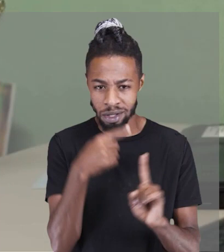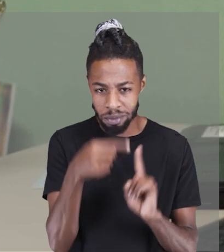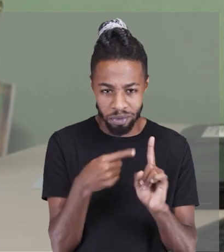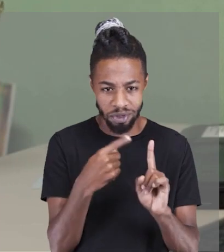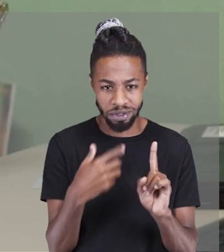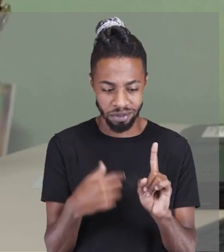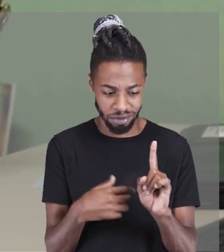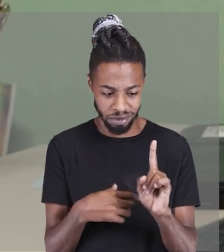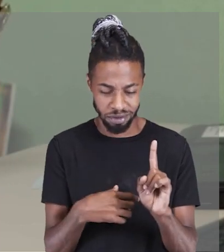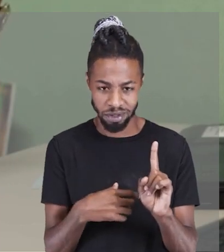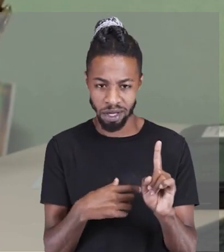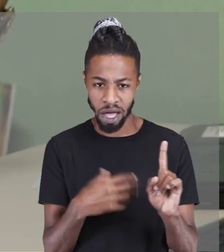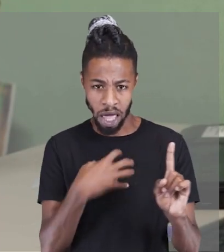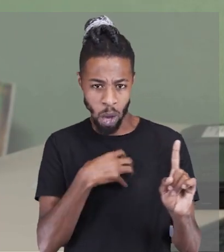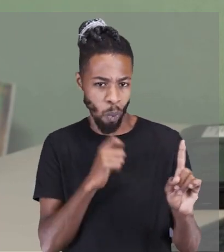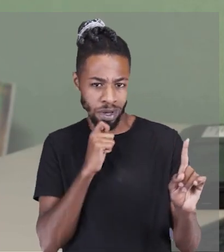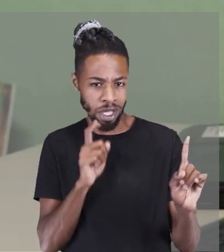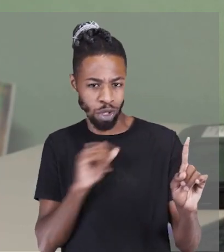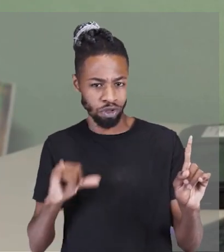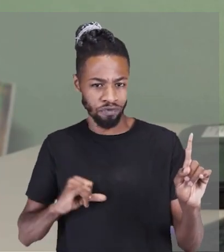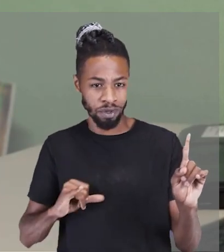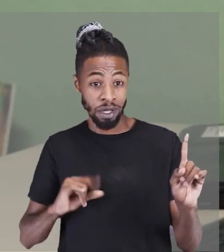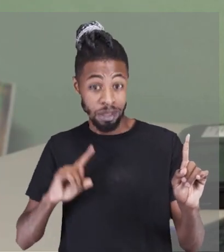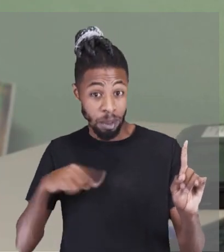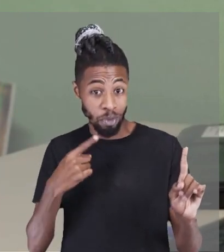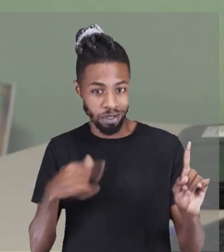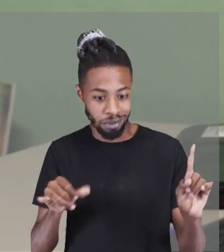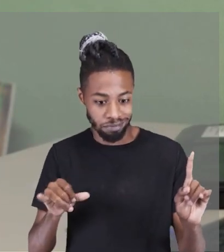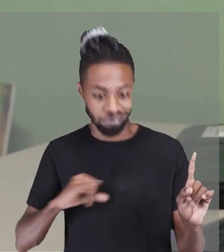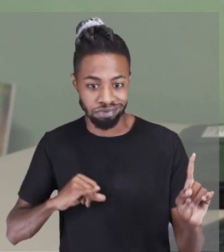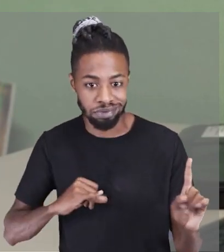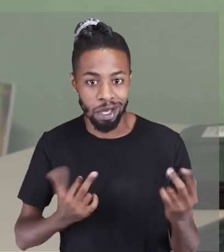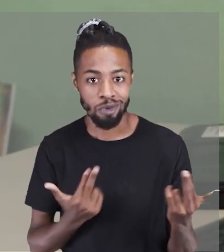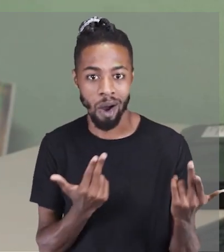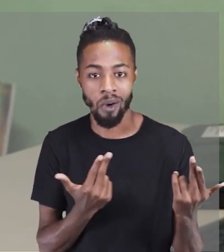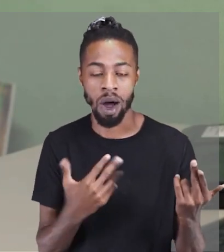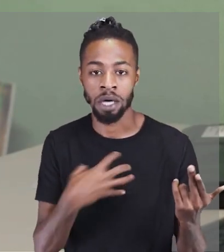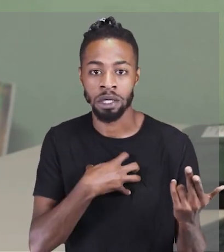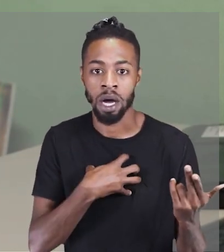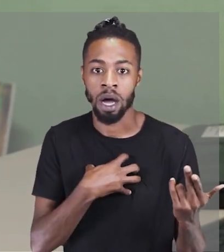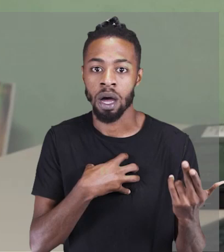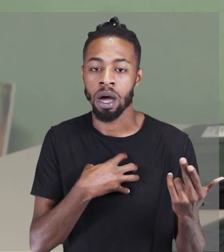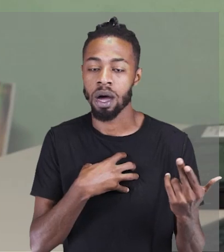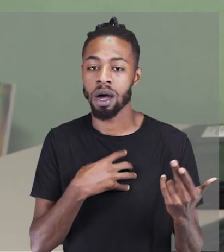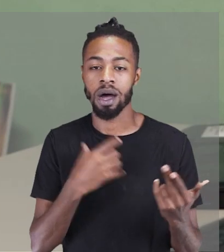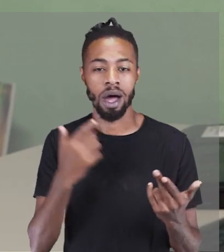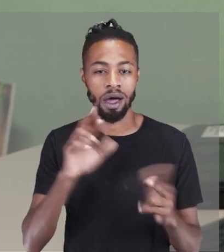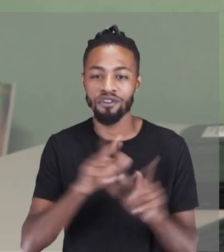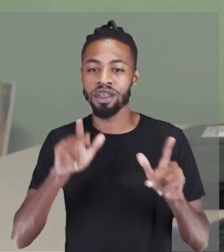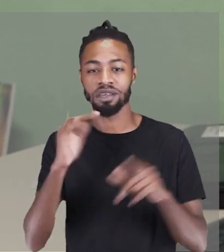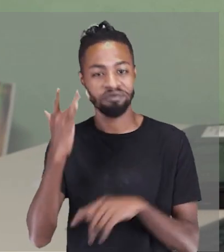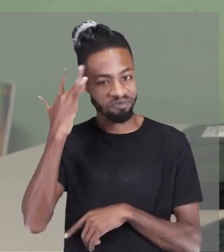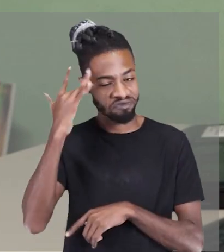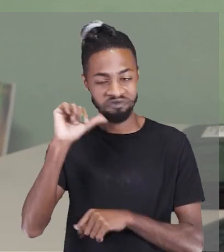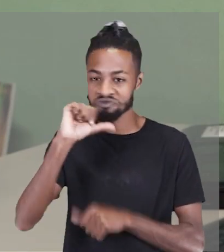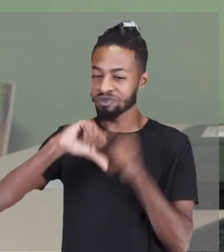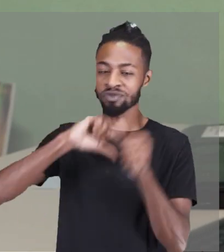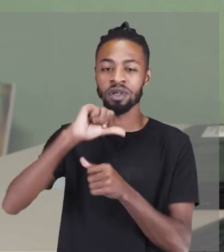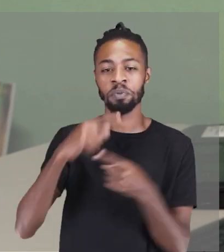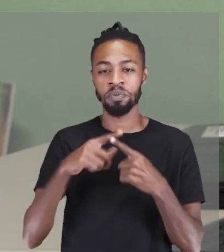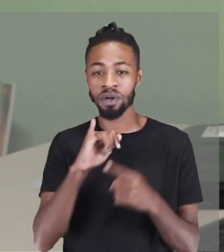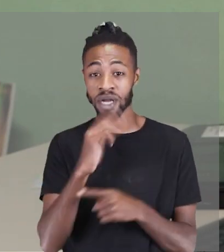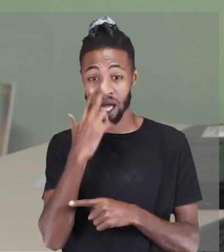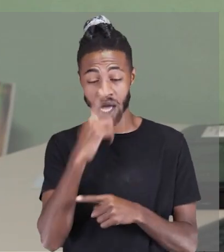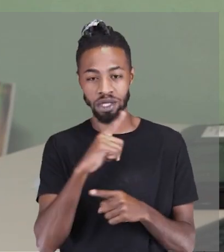de passar por ele de uma maneira. Depois que você passa, você tem outras situações que você sabe que precisa de uma reação